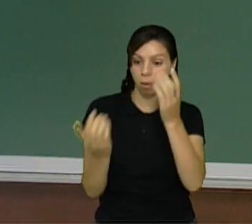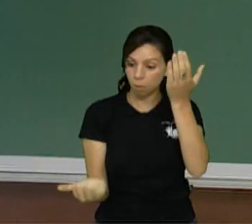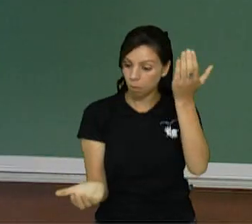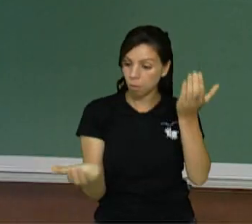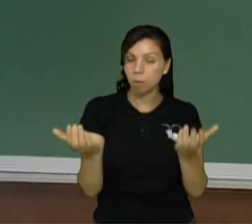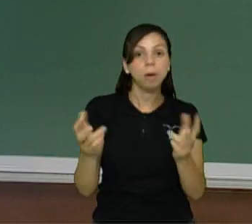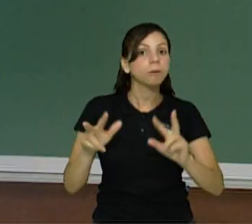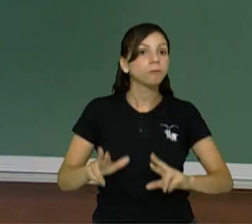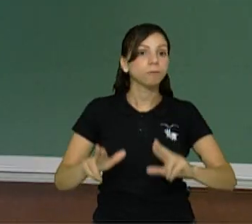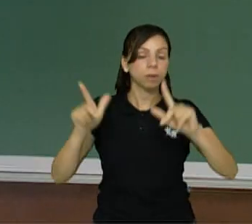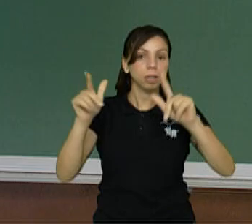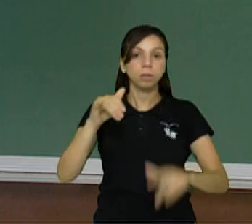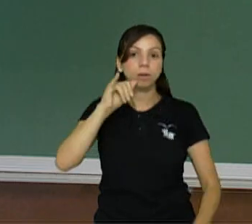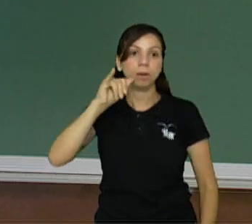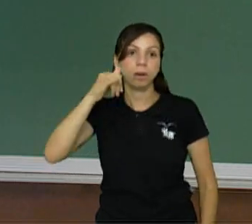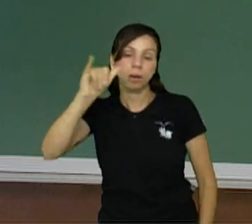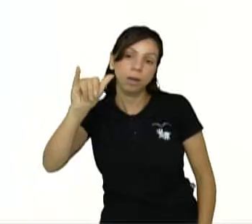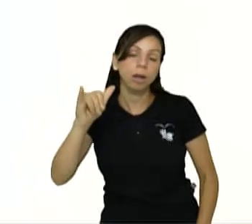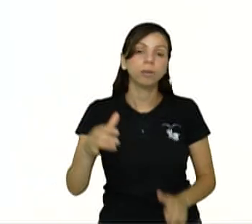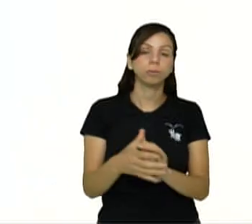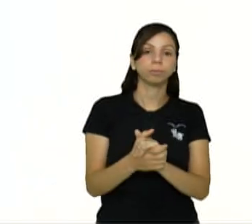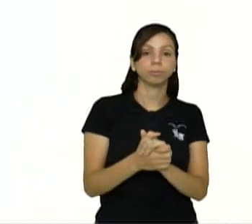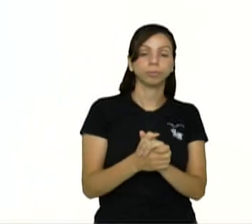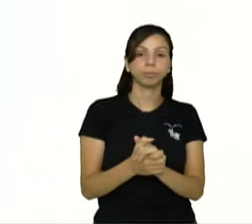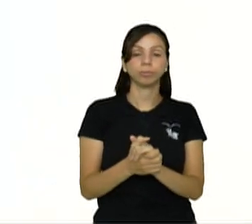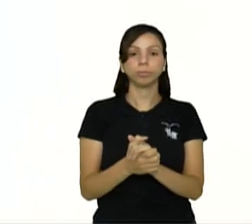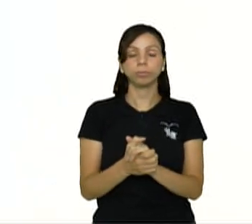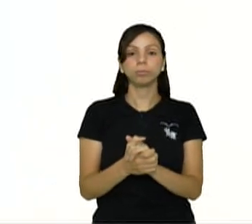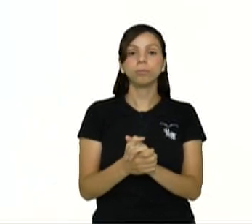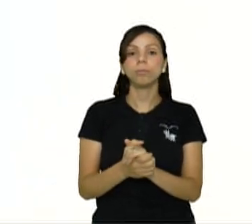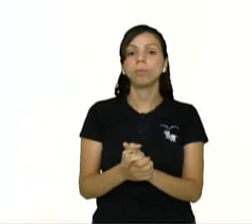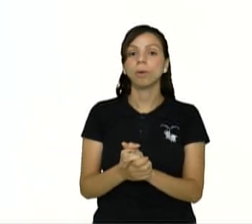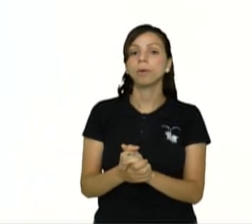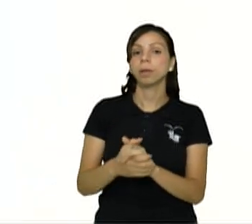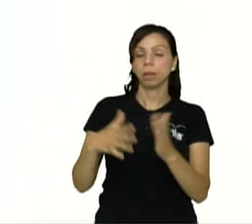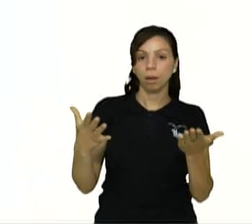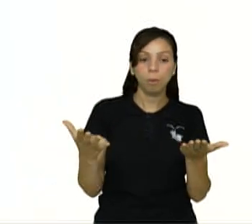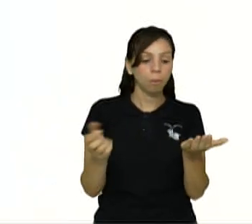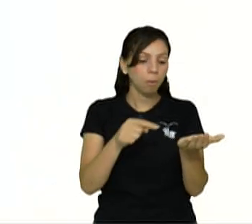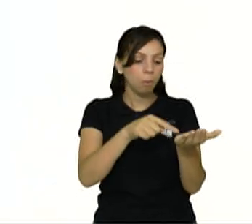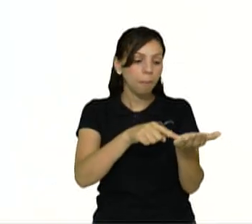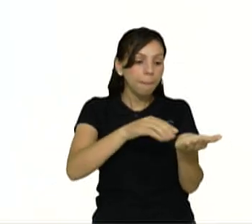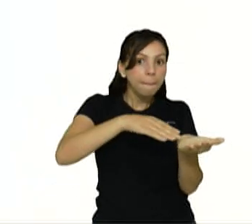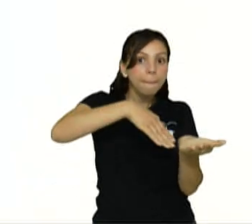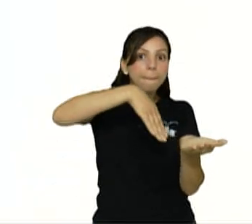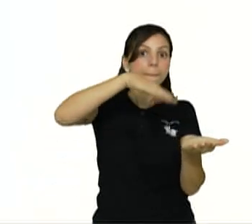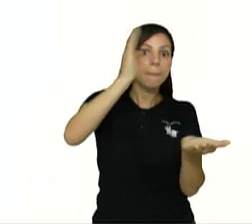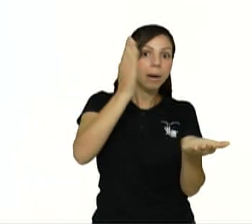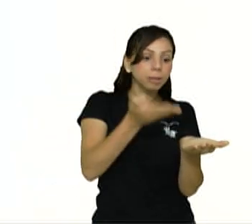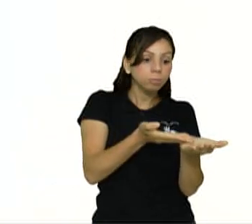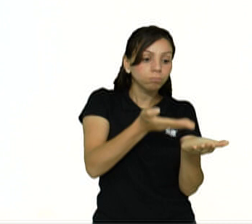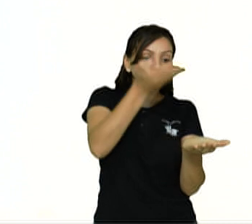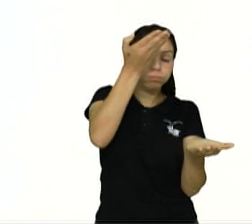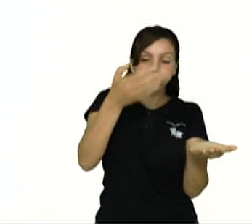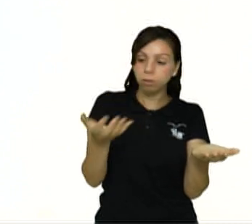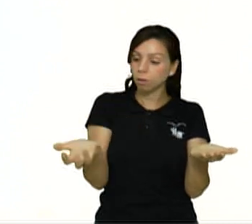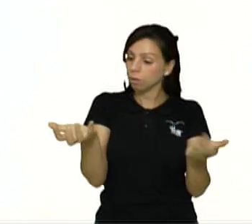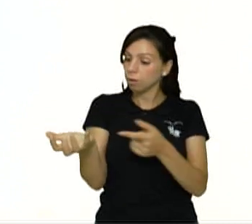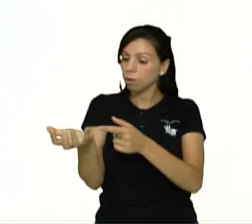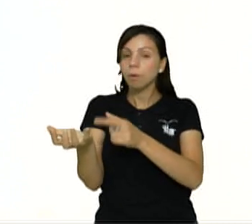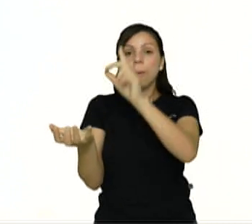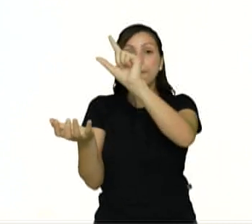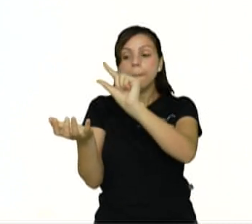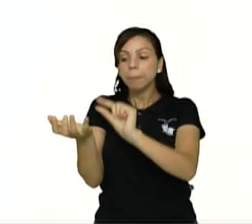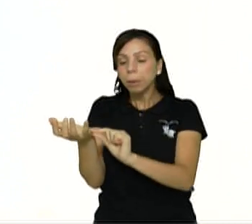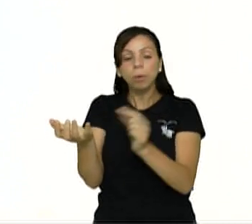pessoal, é uma energia que é transferido de um corpo de maior para outro de menor temperatura. Professor, como